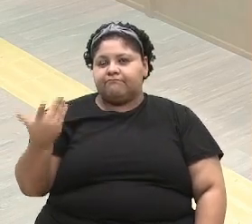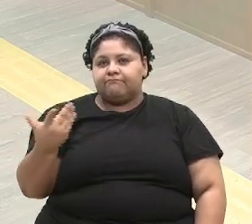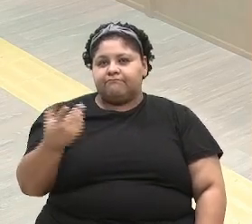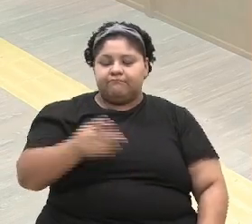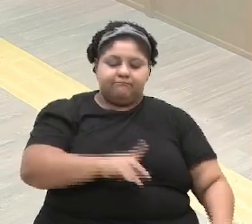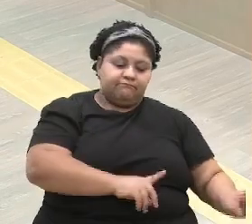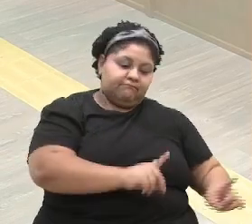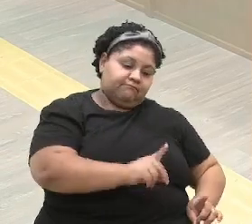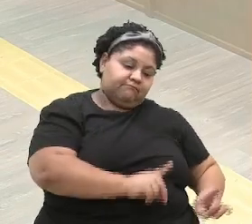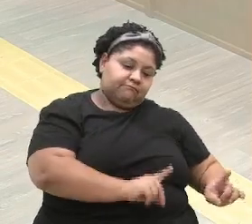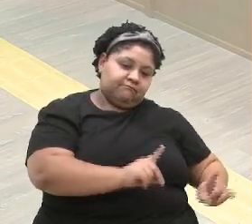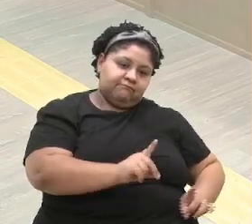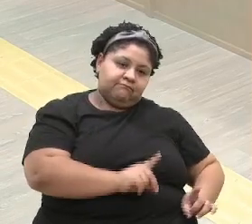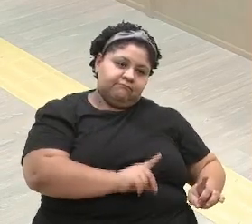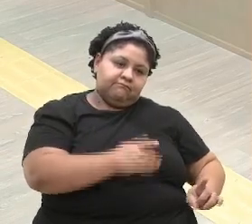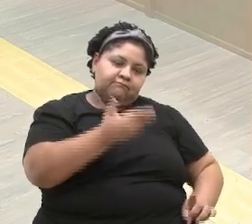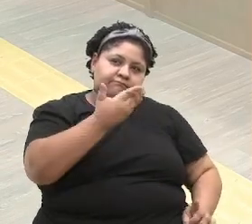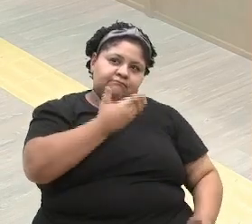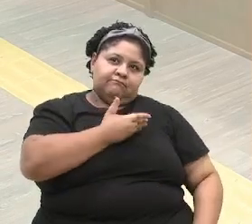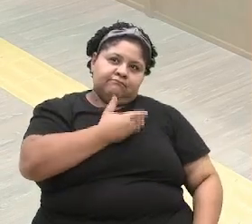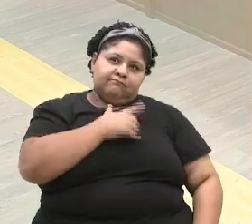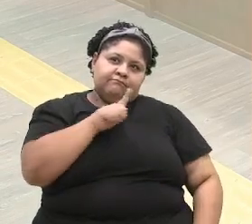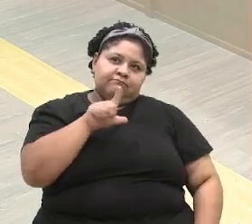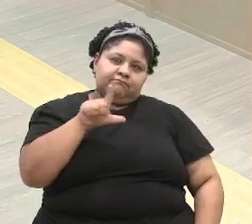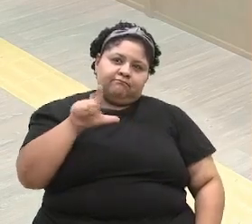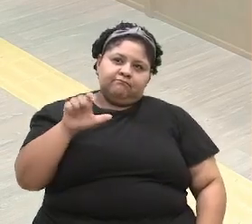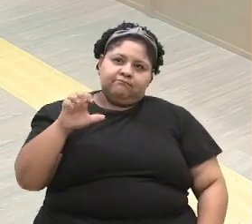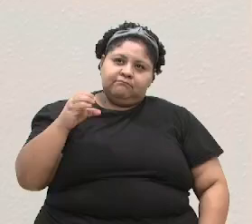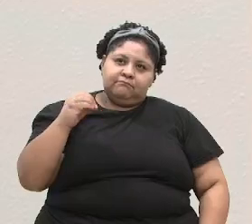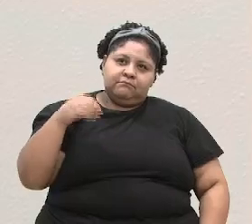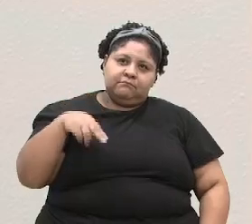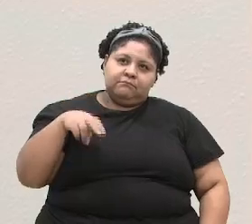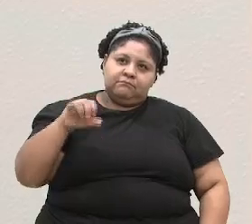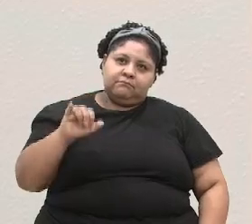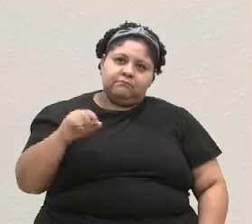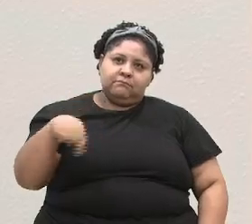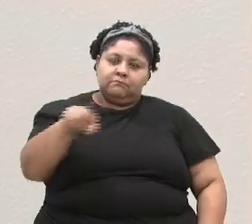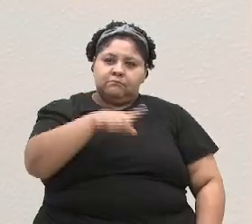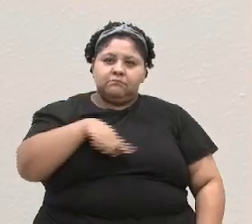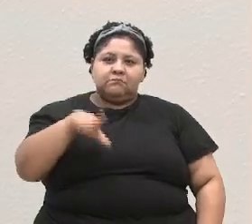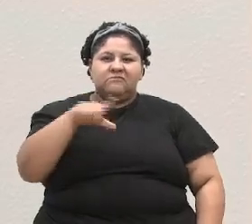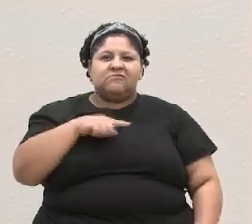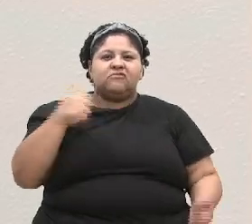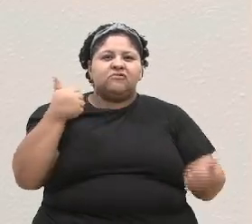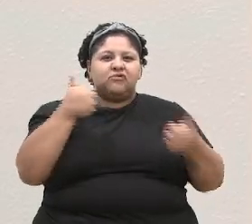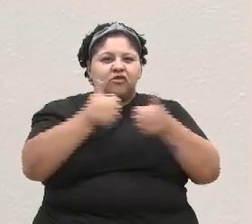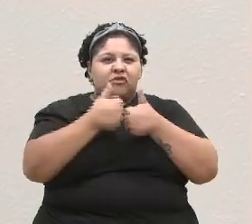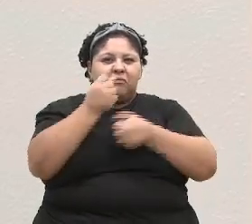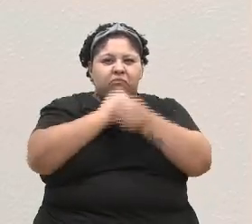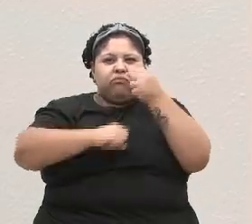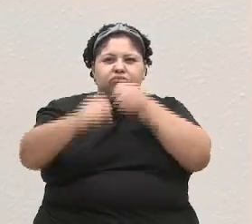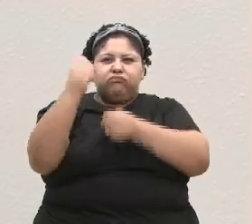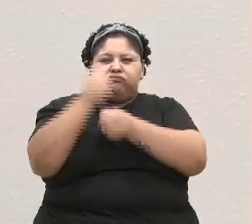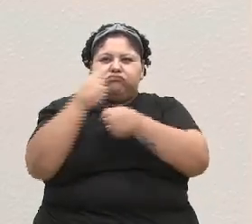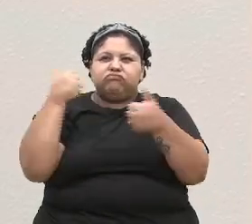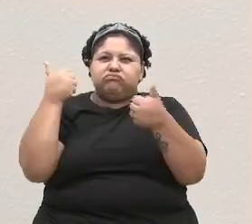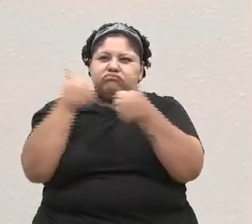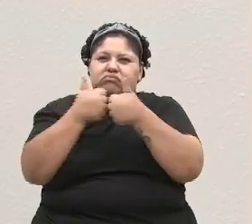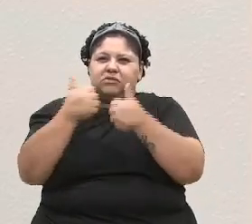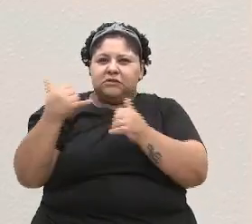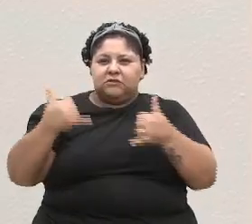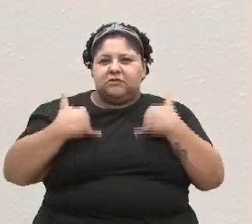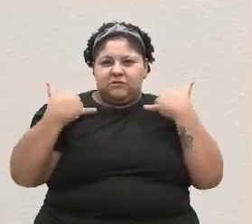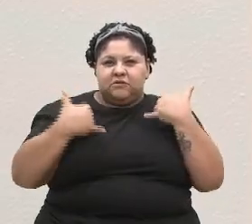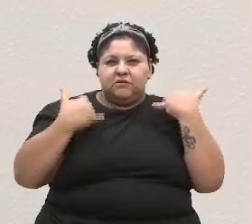da grandiosa e amiga Leone Siqueira Spendorello. Nós estivemos juntos aí no ano passado, junto com o aniversário do